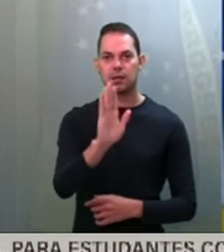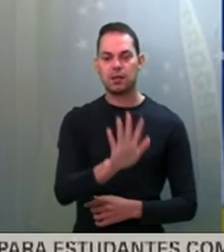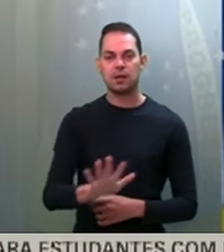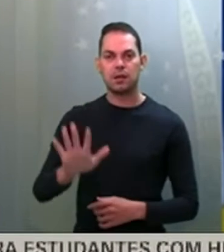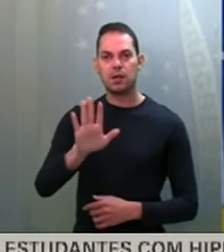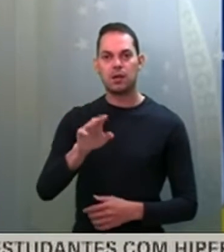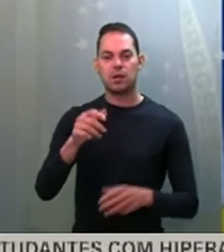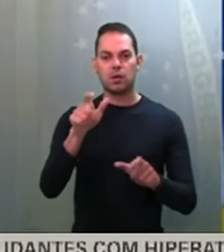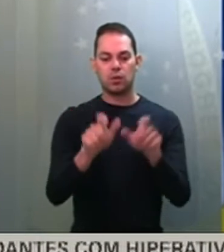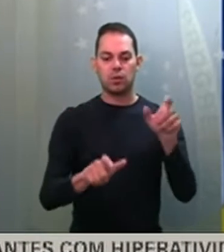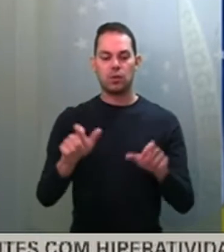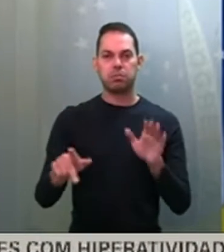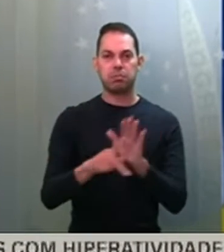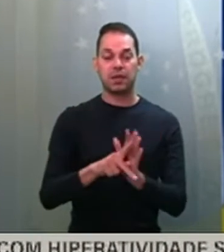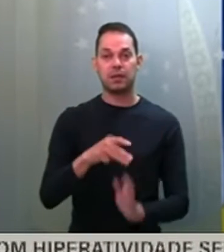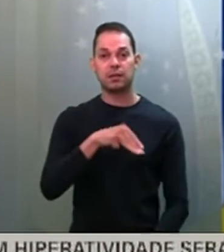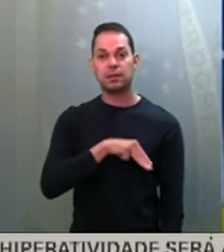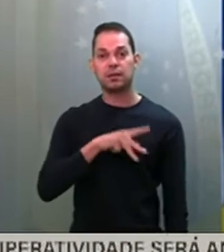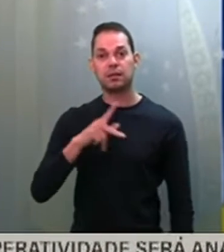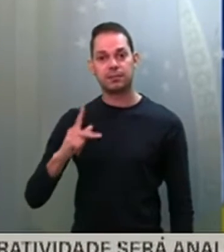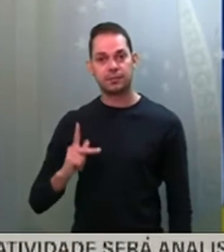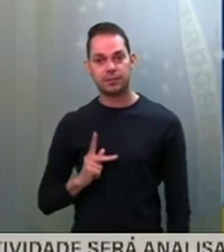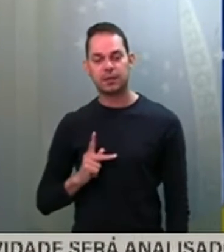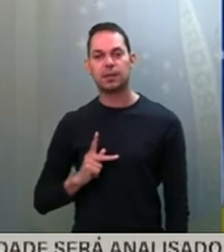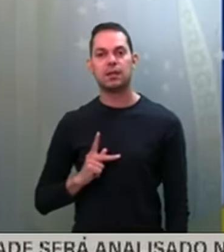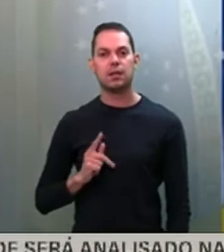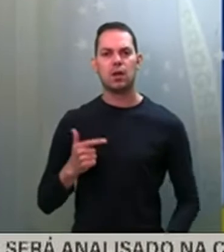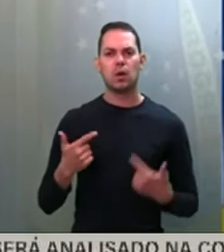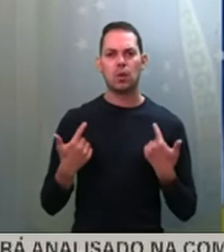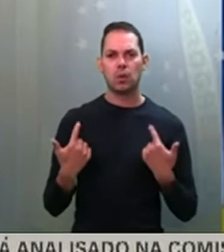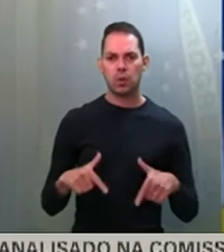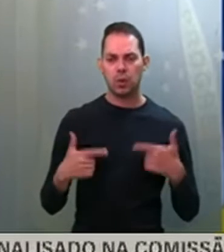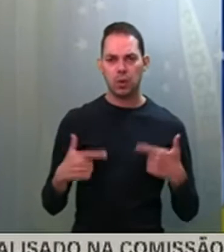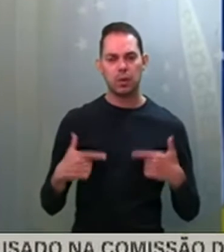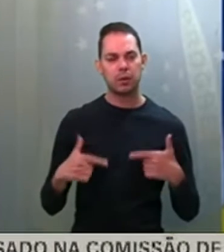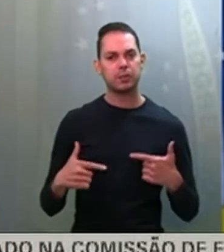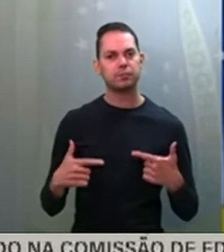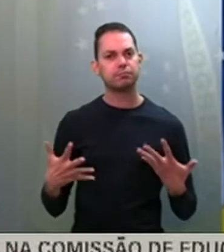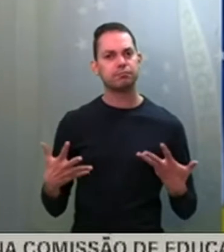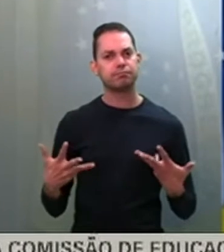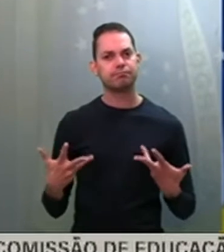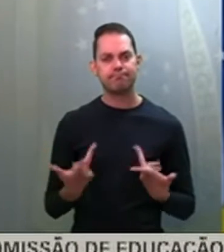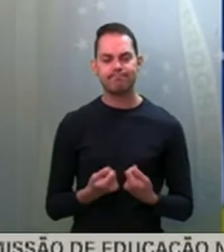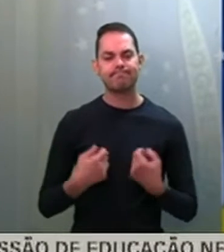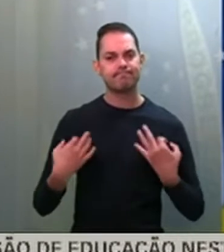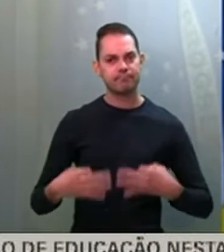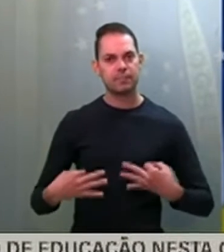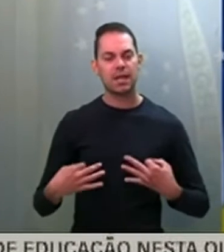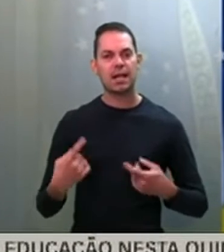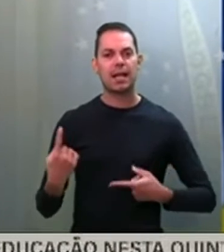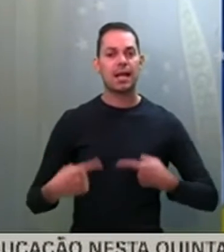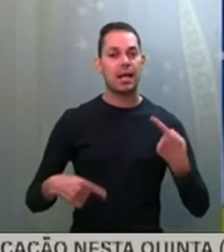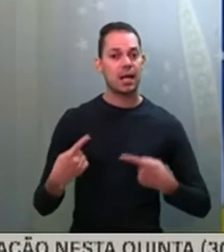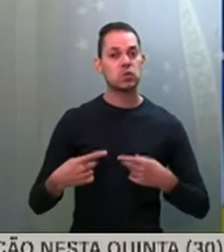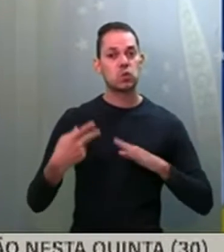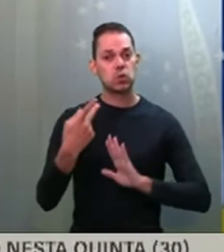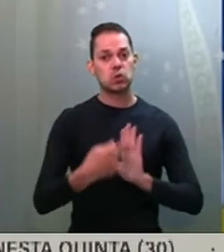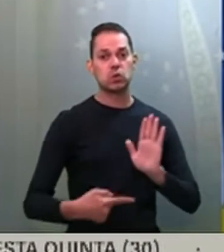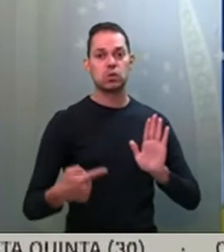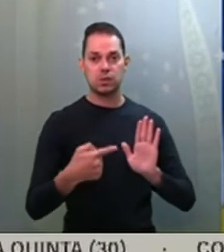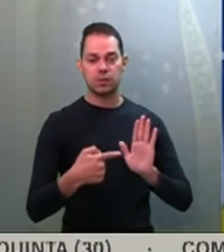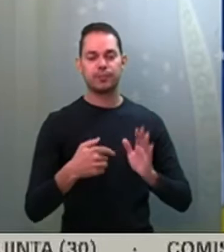dos membros do Ministério Público conamp que teve um trabalho muito valioso na discussão desse